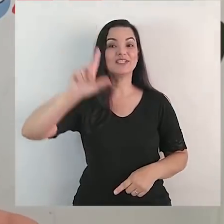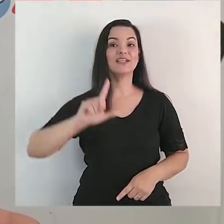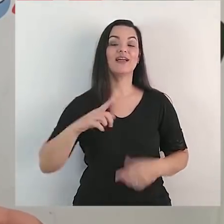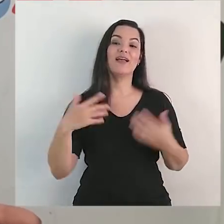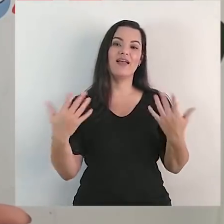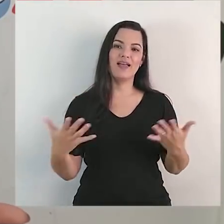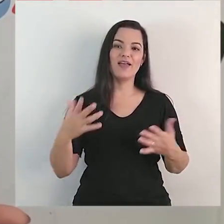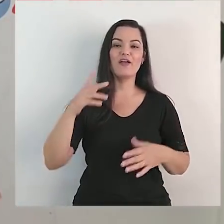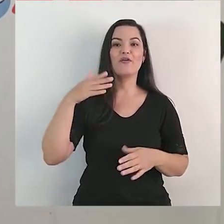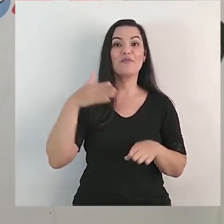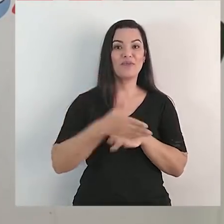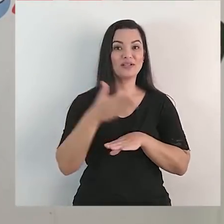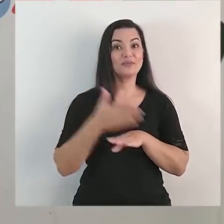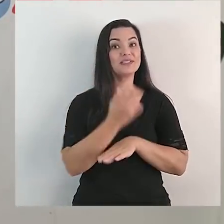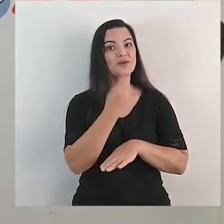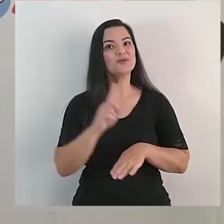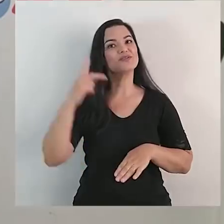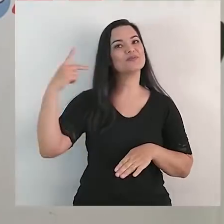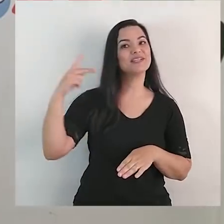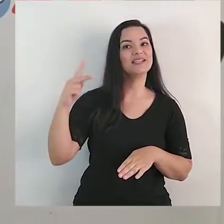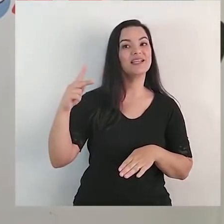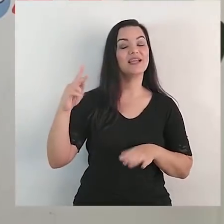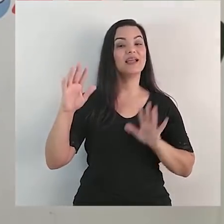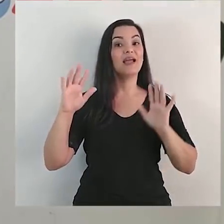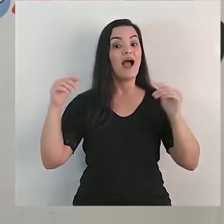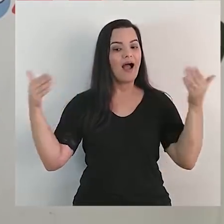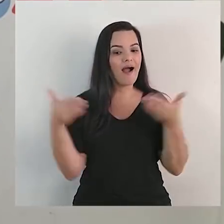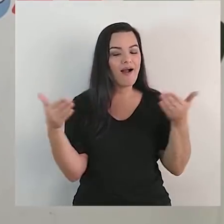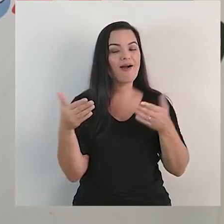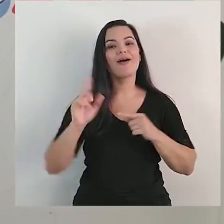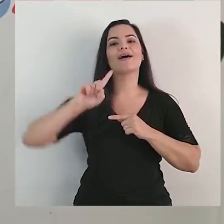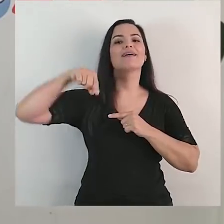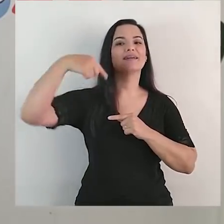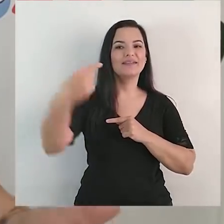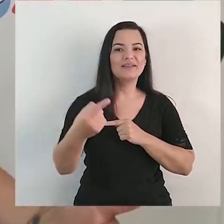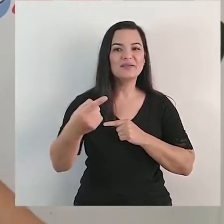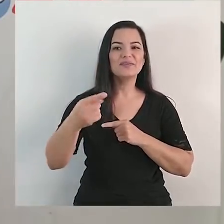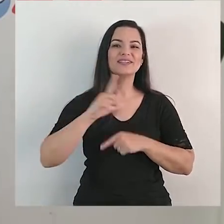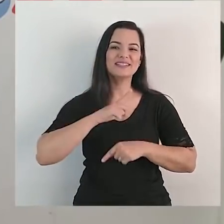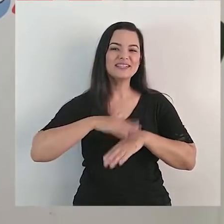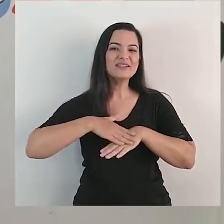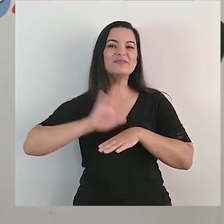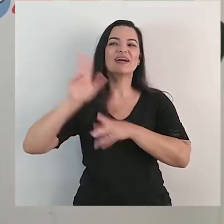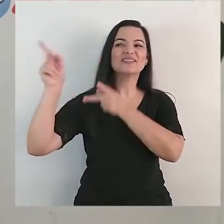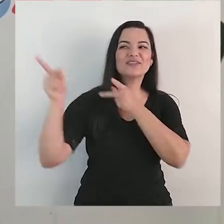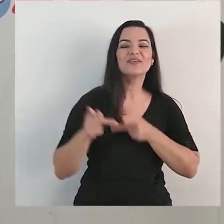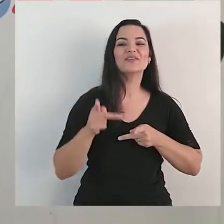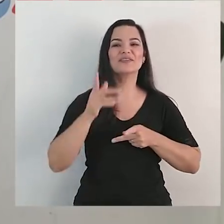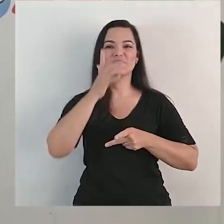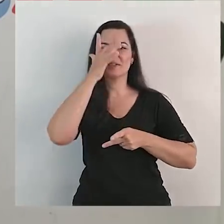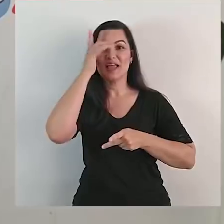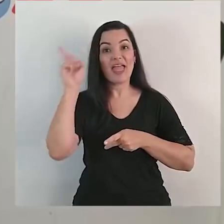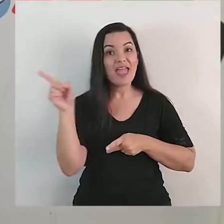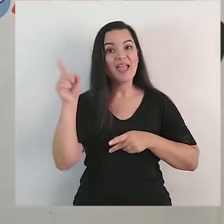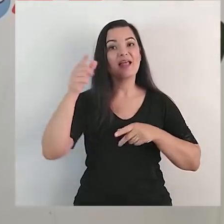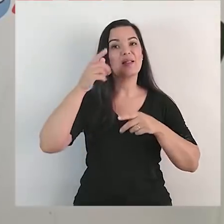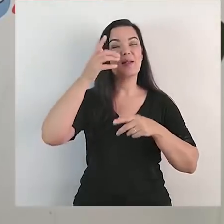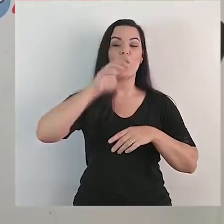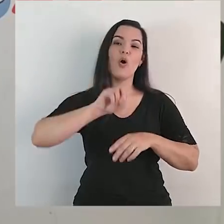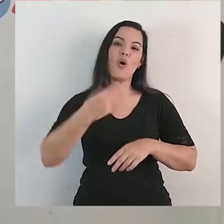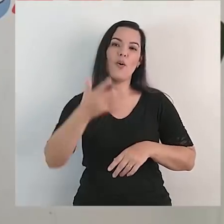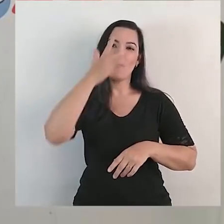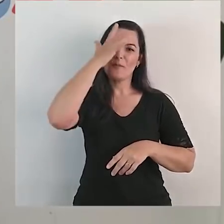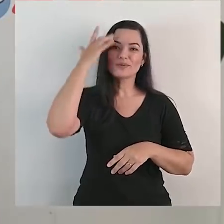última participação por aqui dessa etapa, que logo a gente arruma mais alguma coisa e convidamos ele e outras pessoas